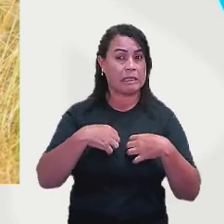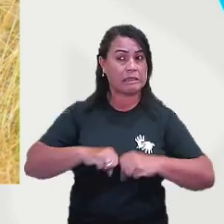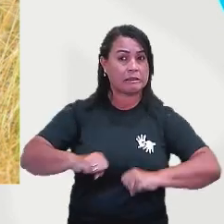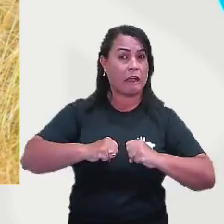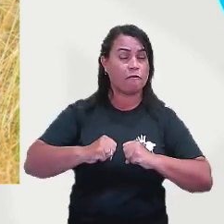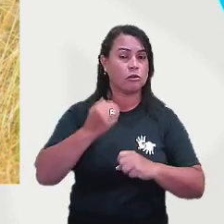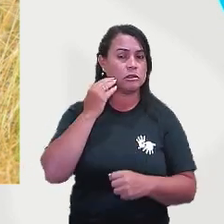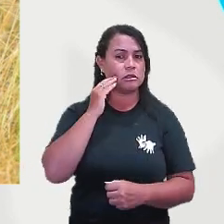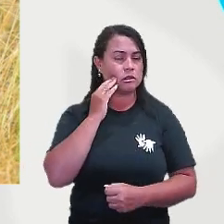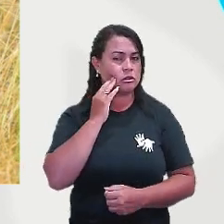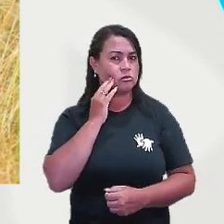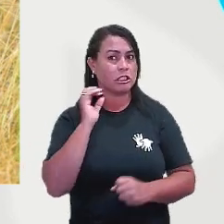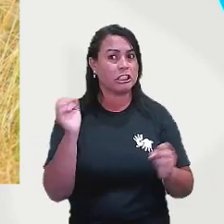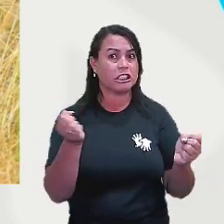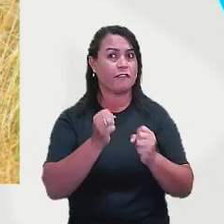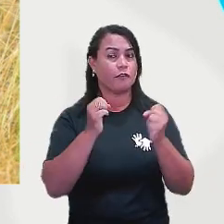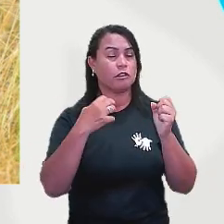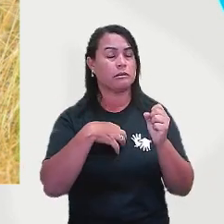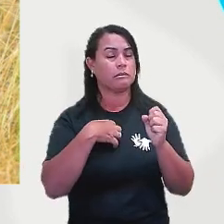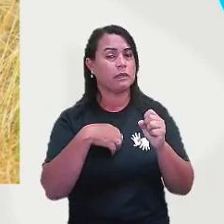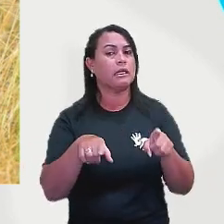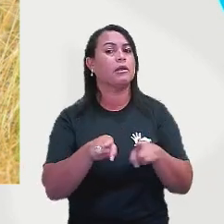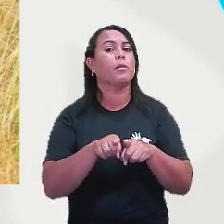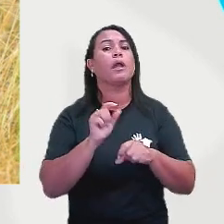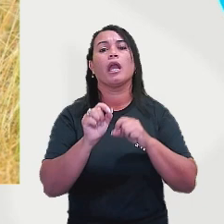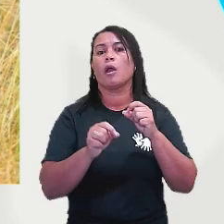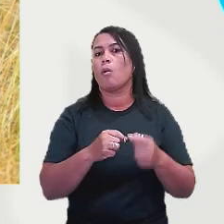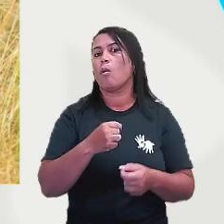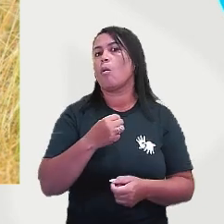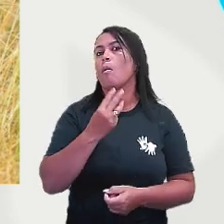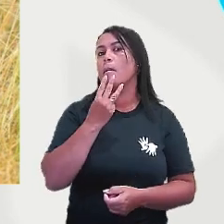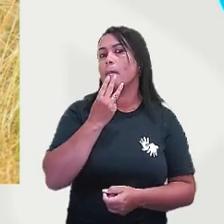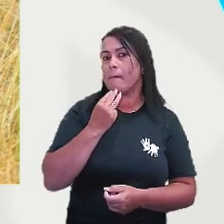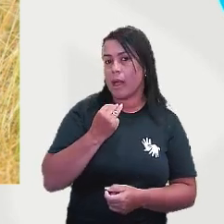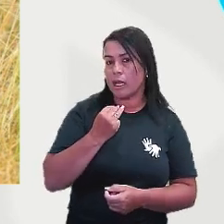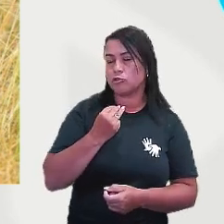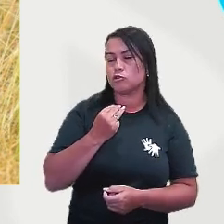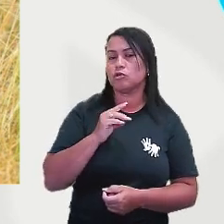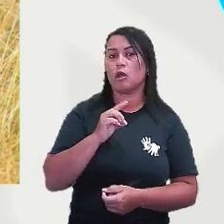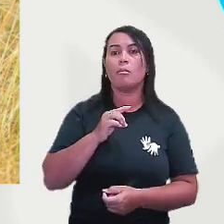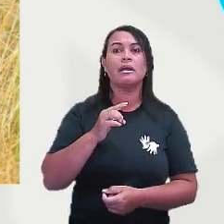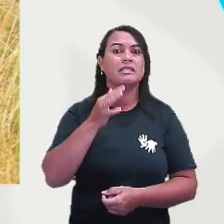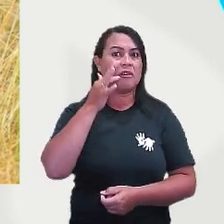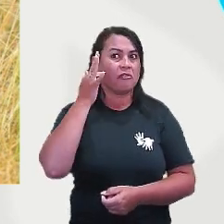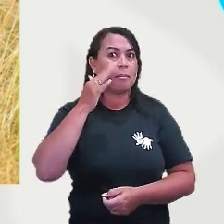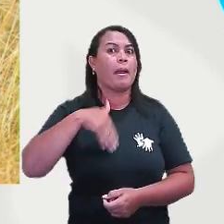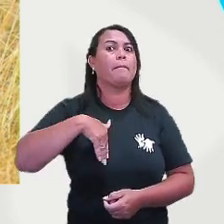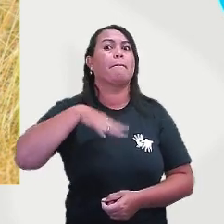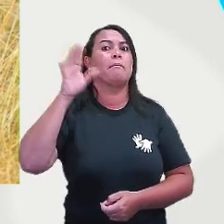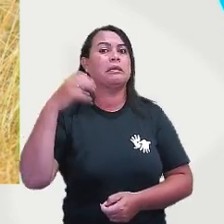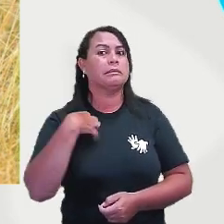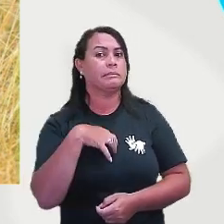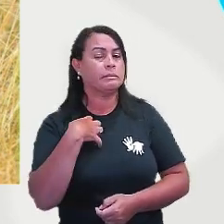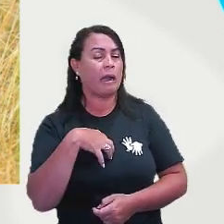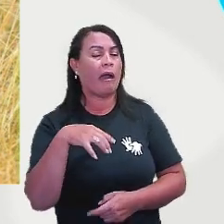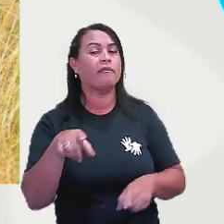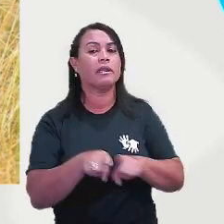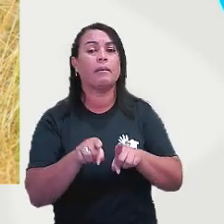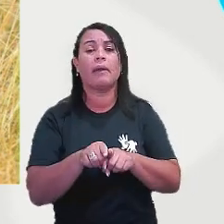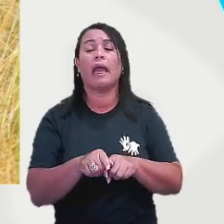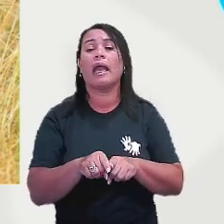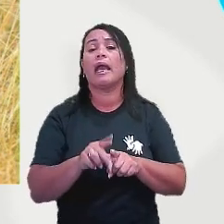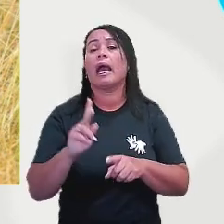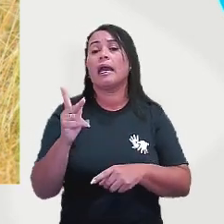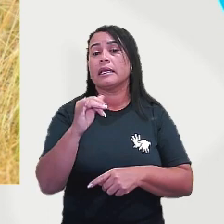o macho. Isso faz com que a fêmea ela seja a grande líder do grupo, pois a hiena, assim como os